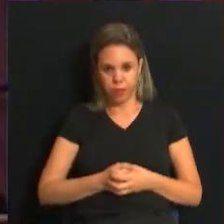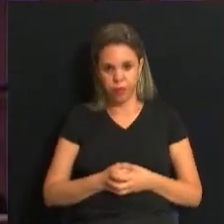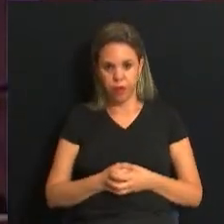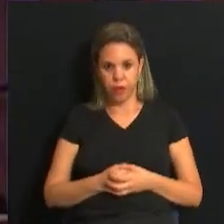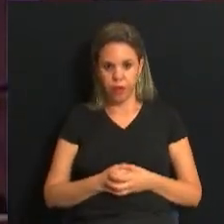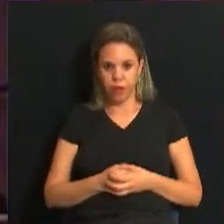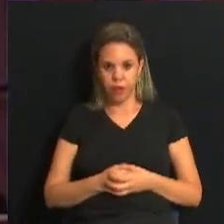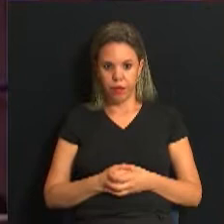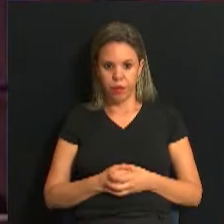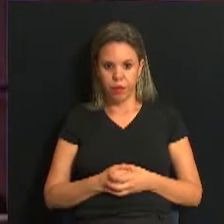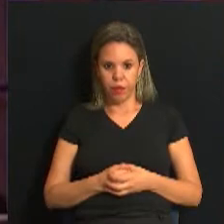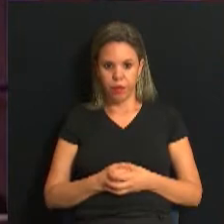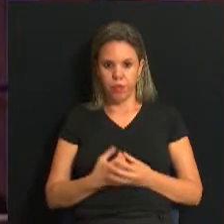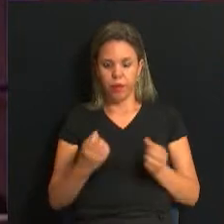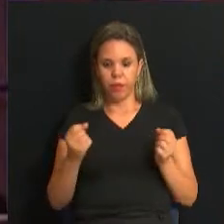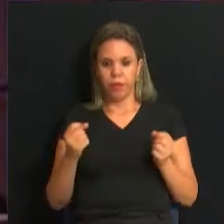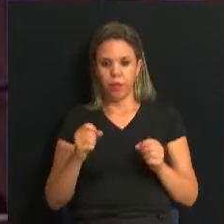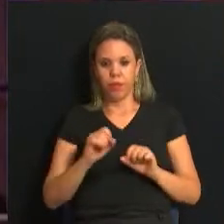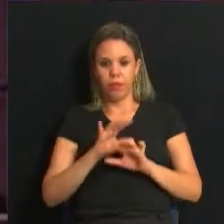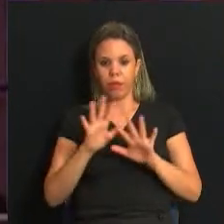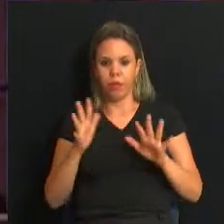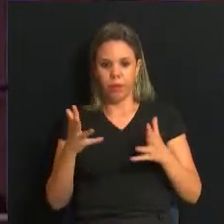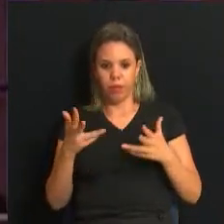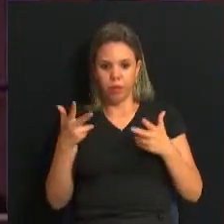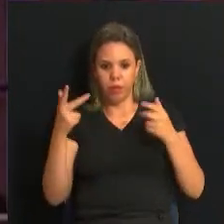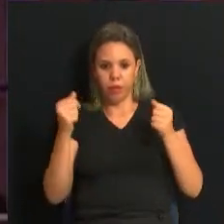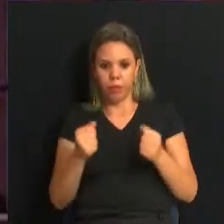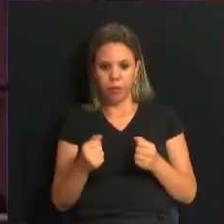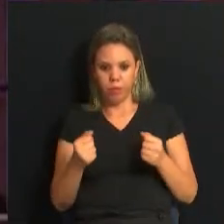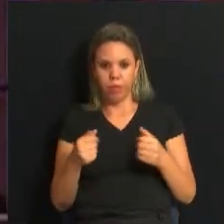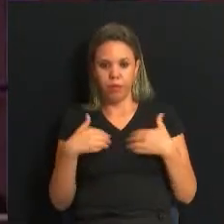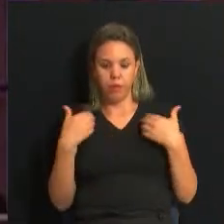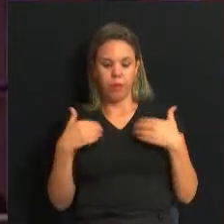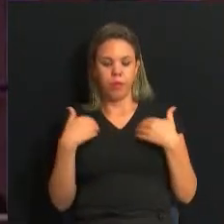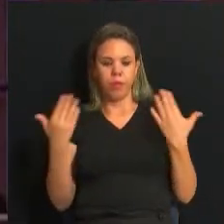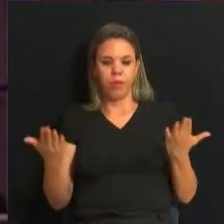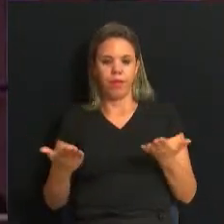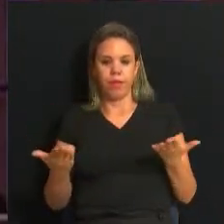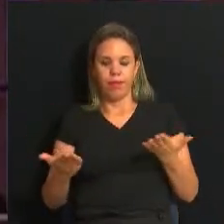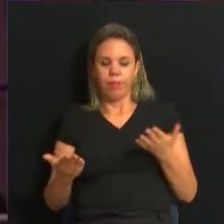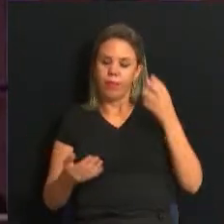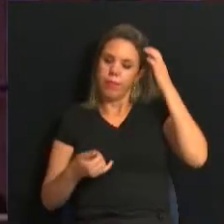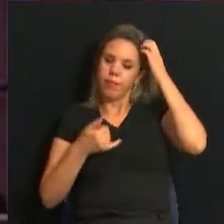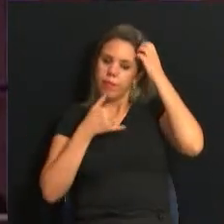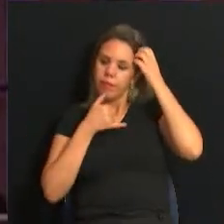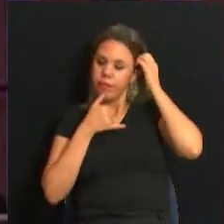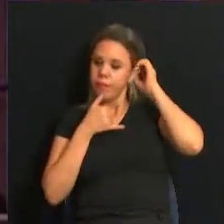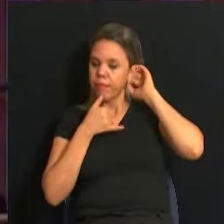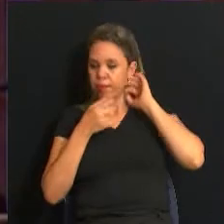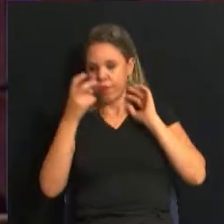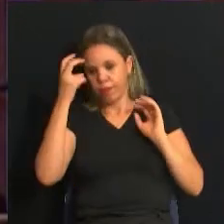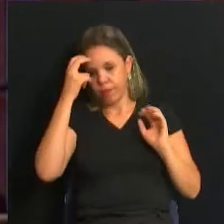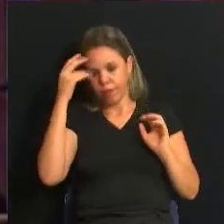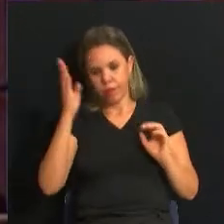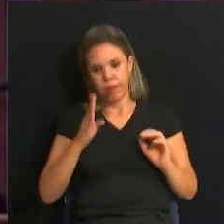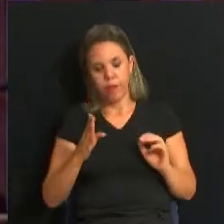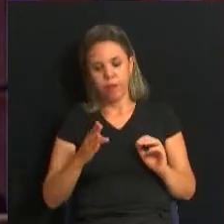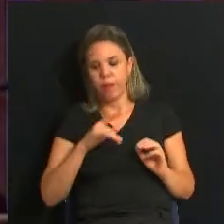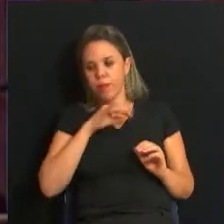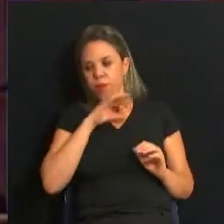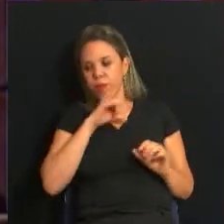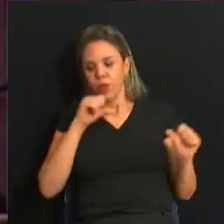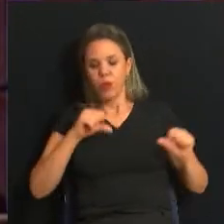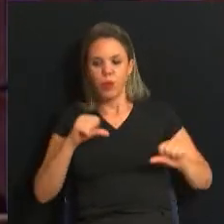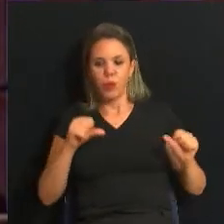com muita glória, né, esse momento que, infelizmente, a cultura brasileira não anda lá